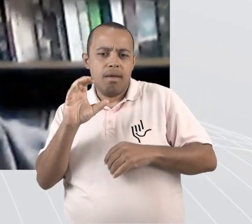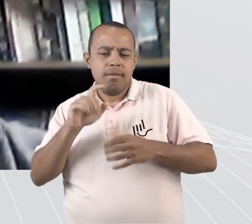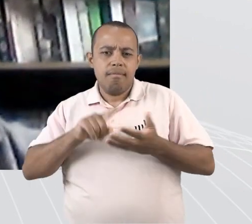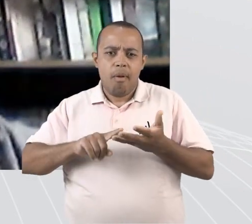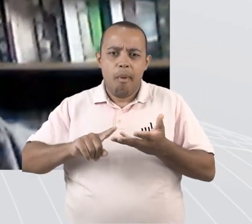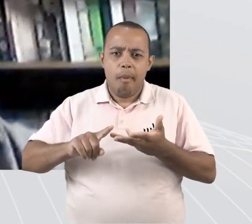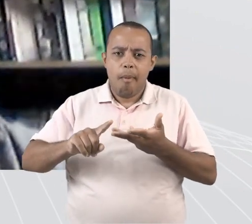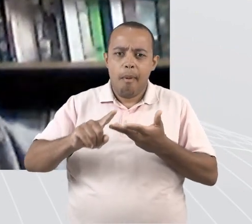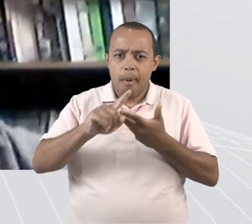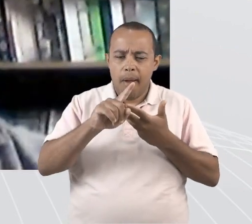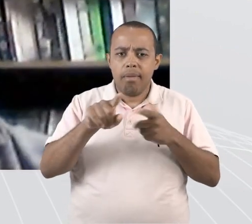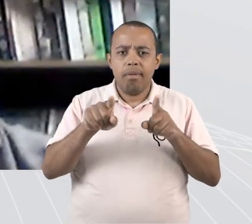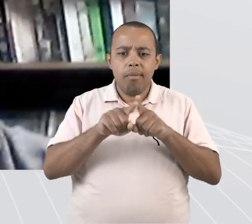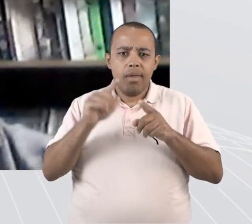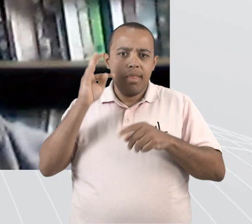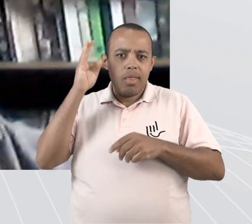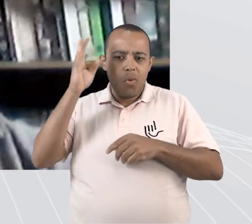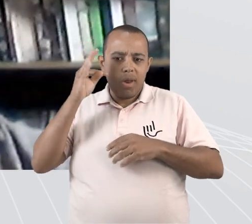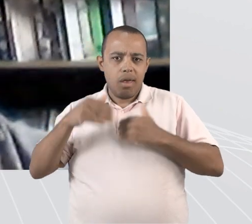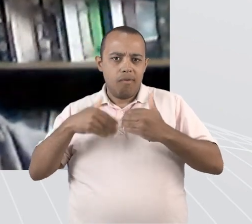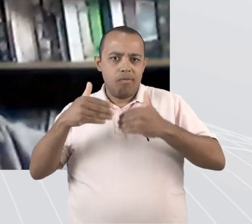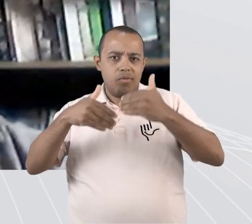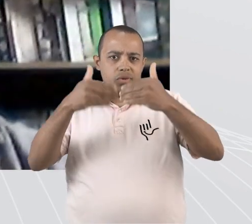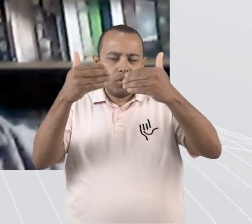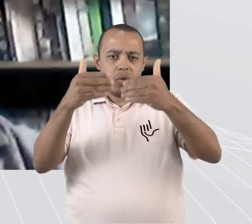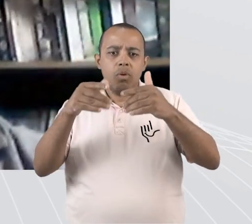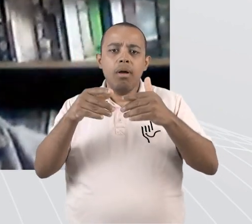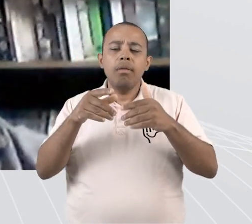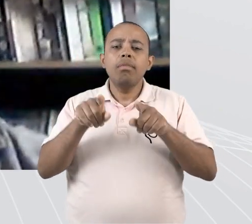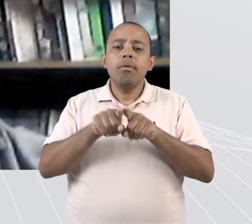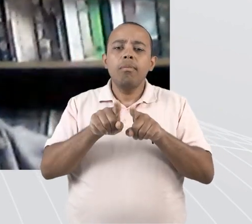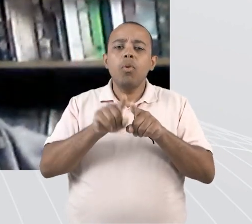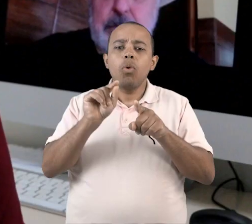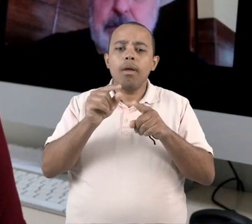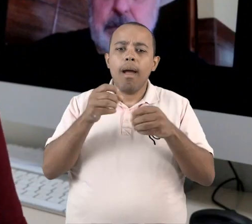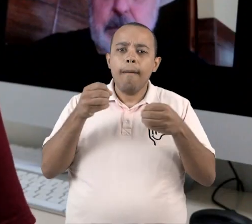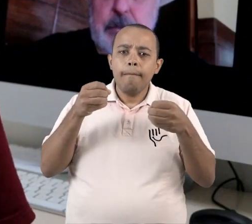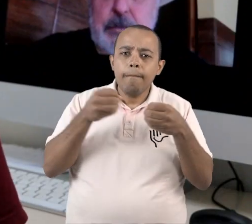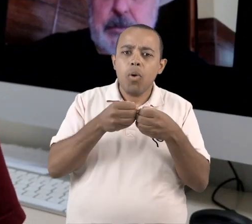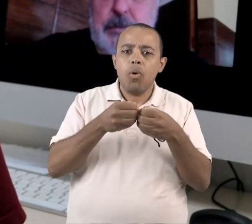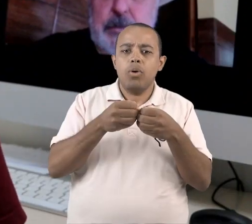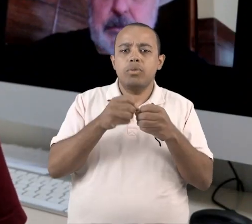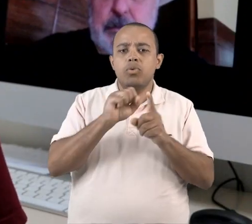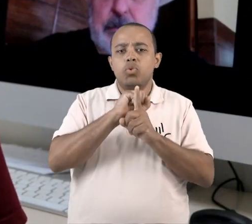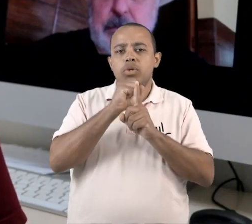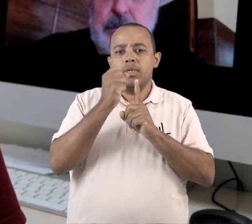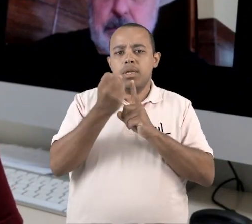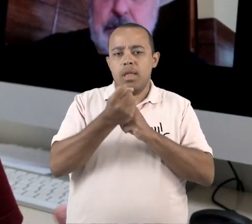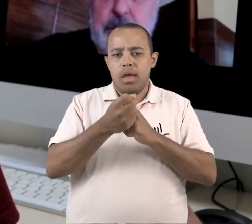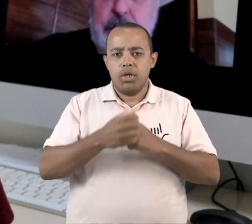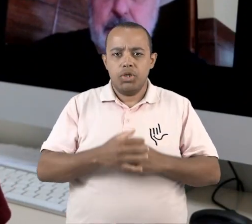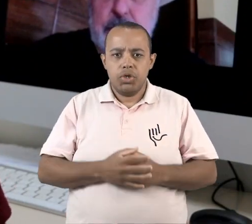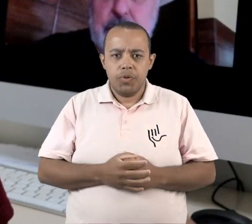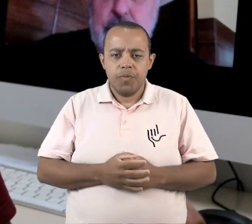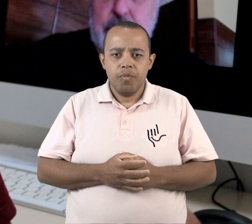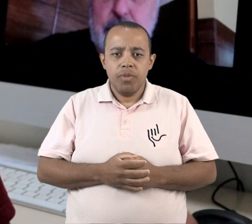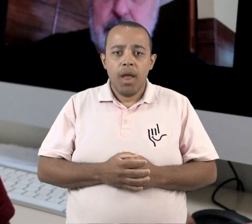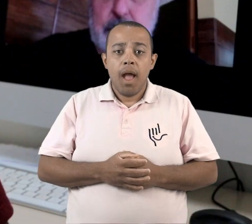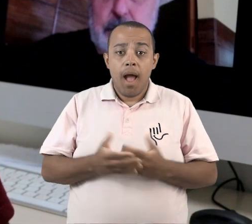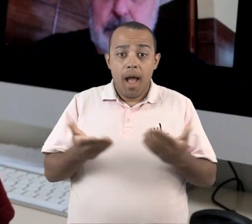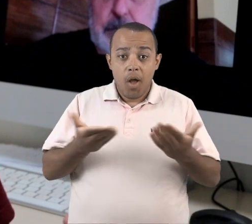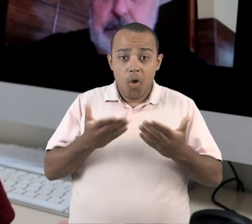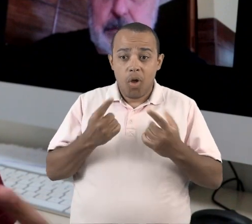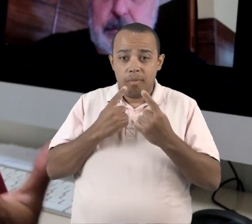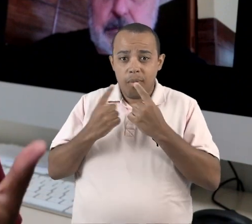teoria evolutiva, e principalmente também chegar mais próximo da sociedade. Além do professor Wander, a gente vai conversar também com o